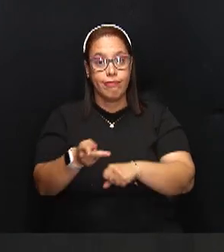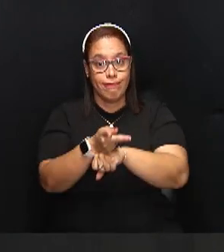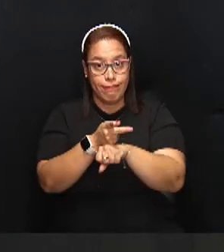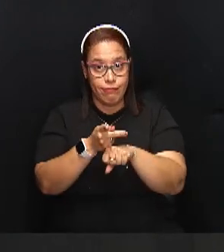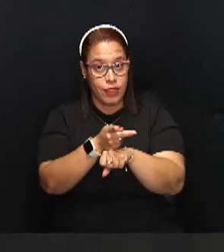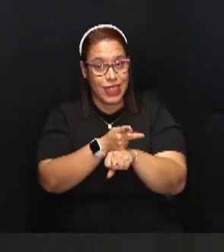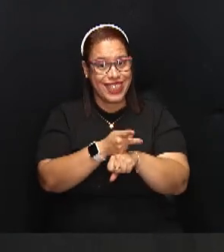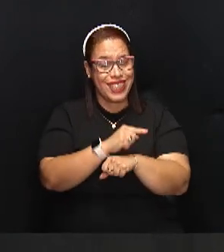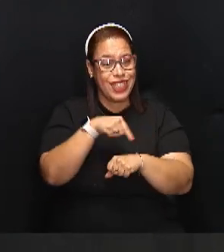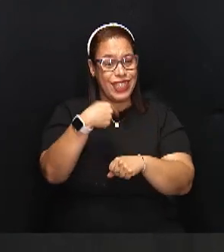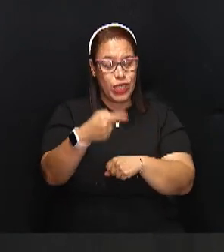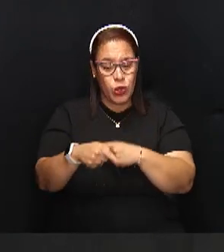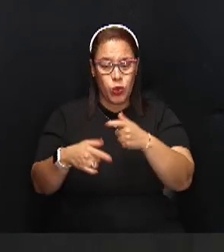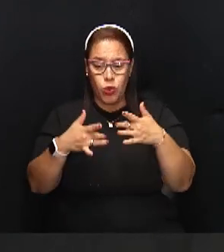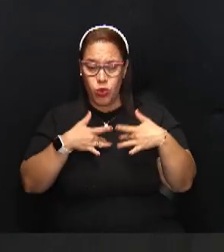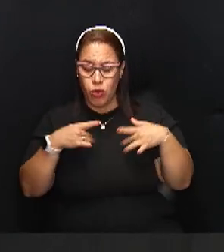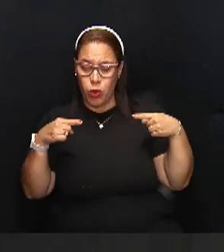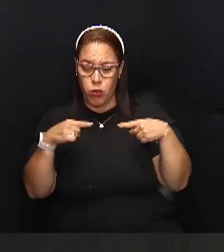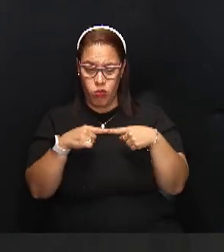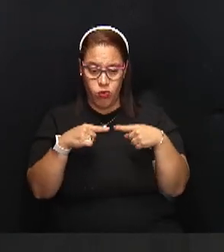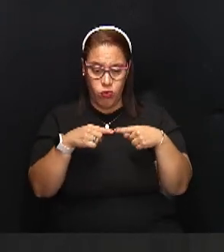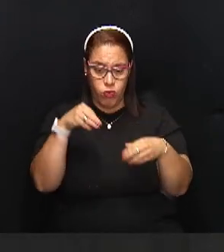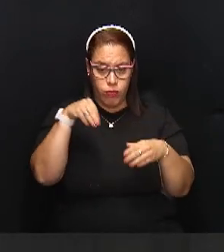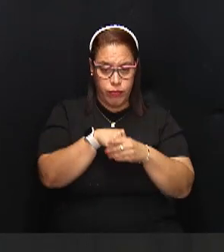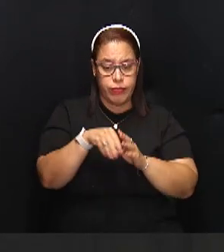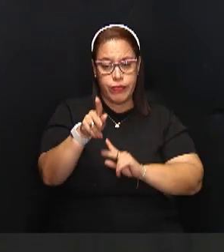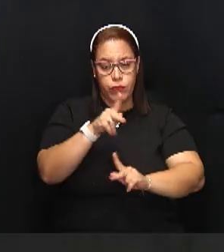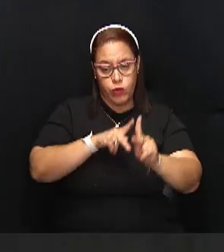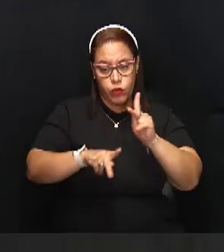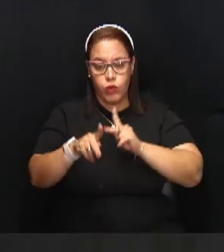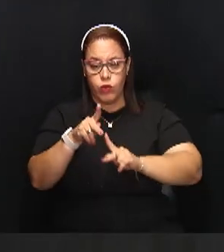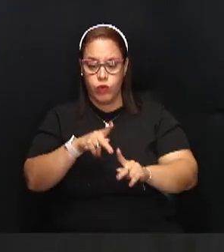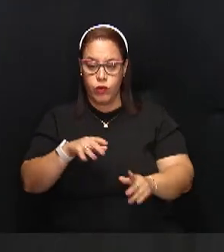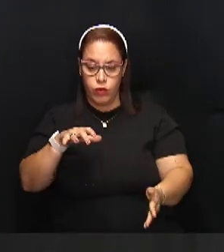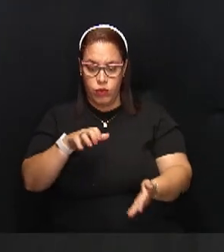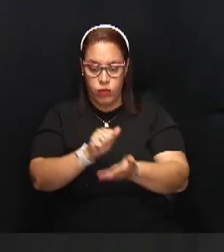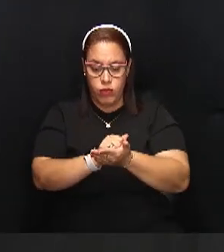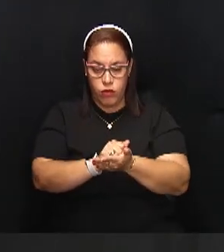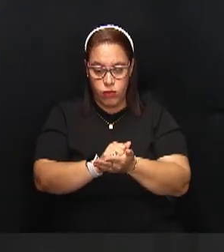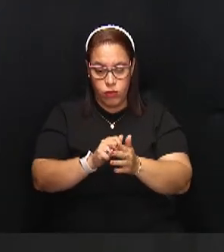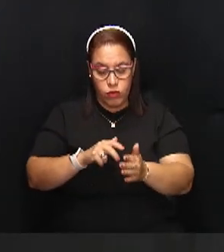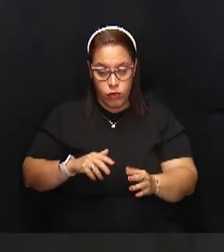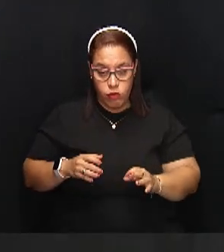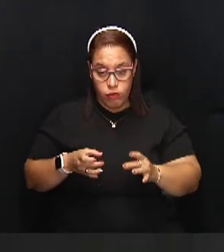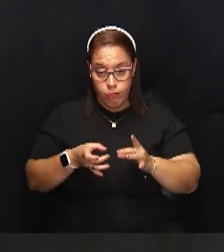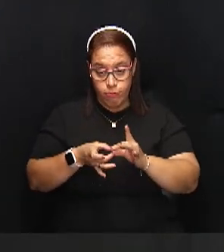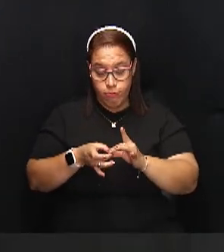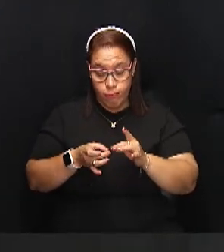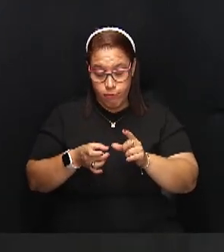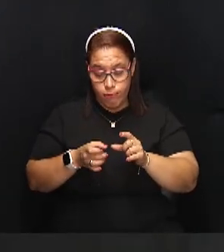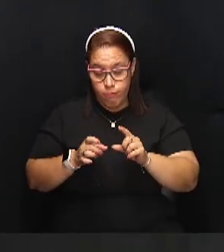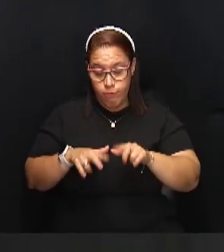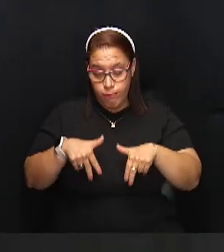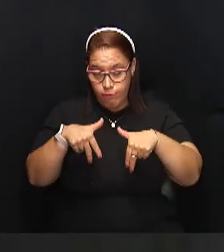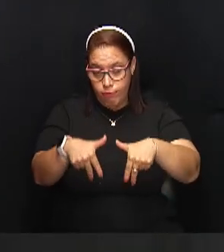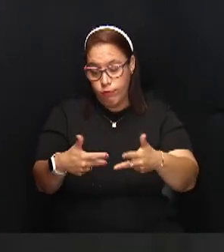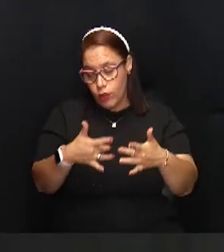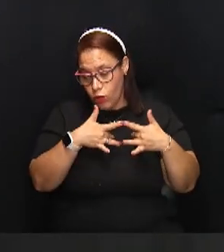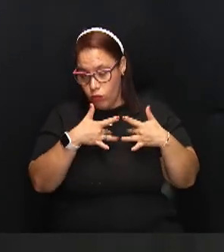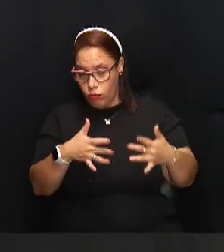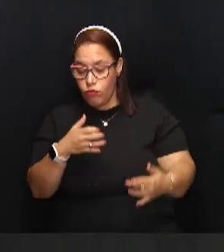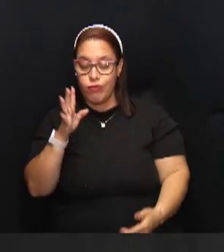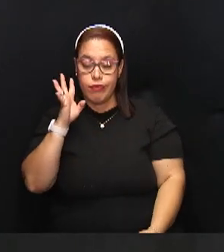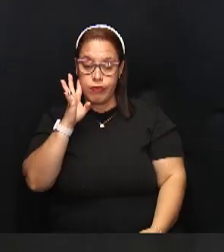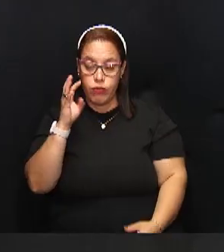para outros doadores compatíveis dentro da população que está inscrita, que se dispõe a ser doador. Então, isso é muito bacana,